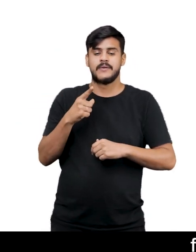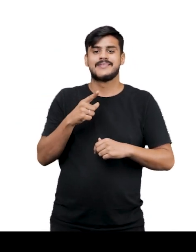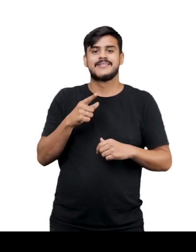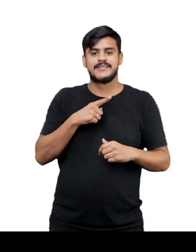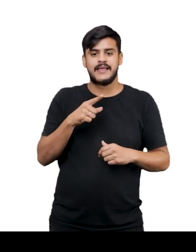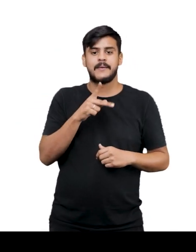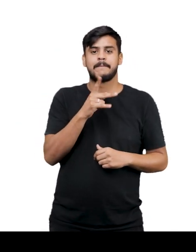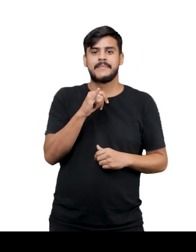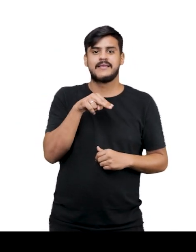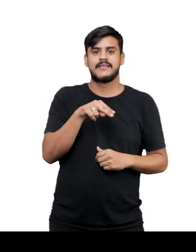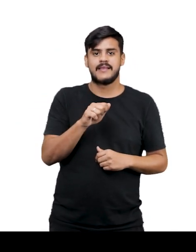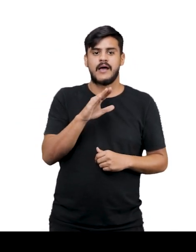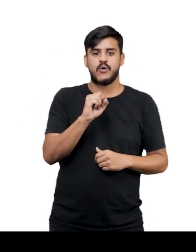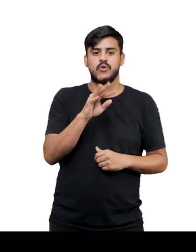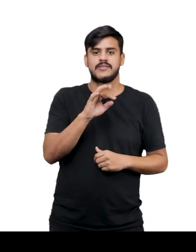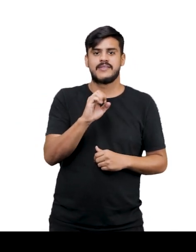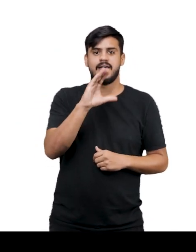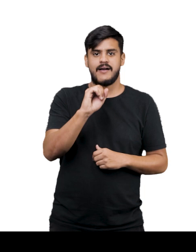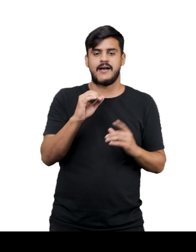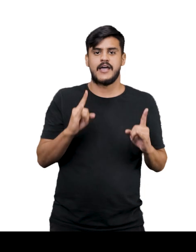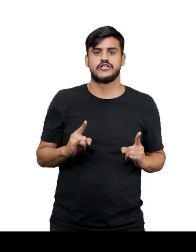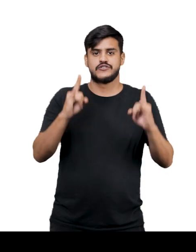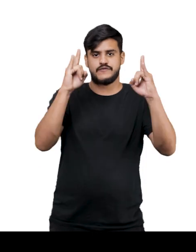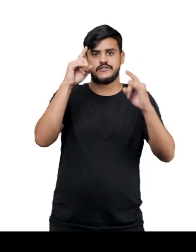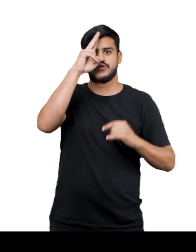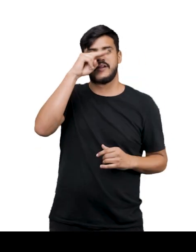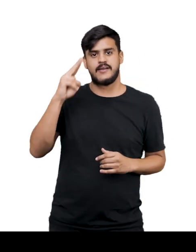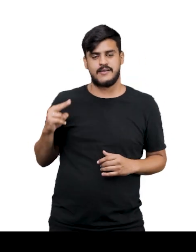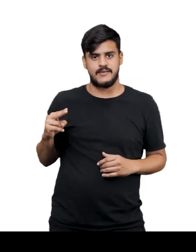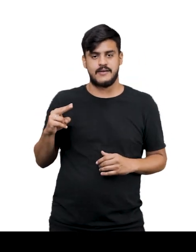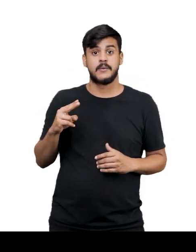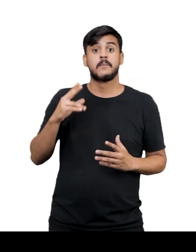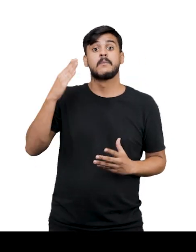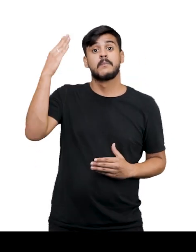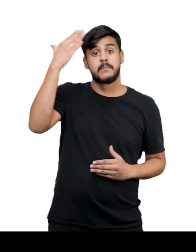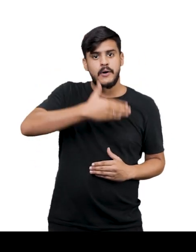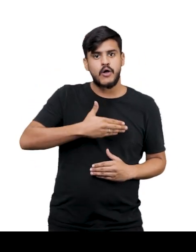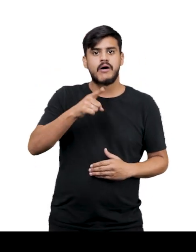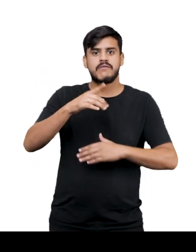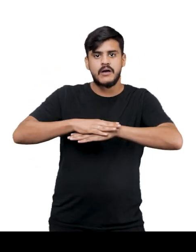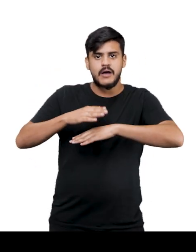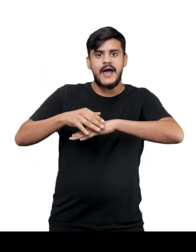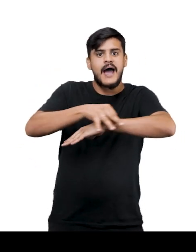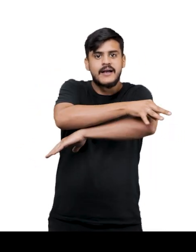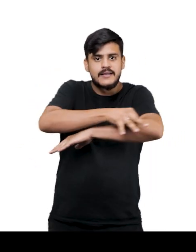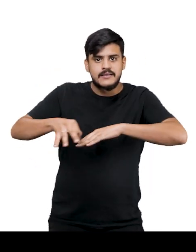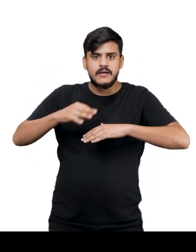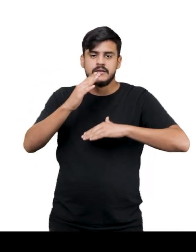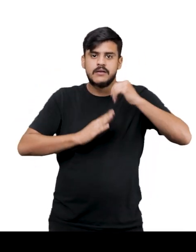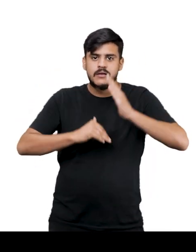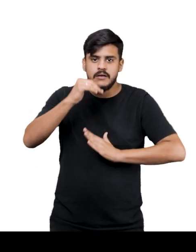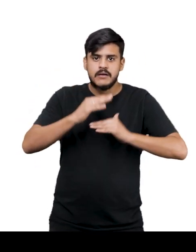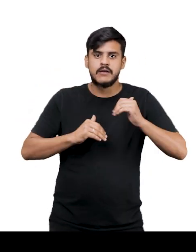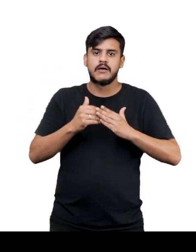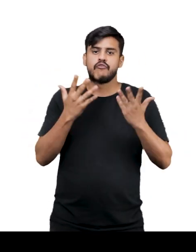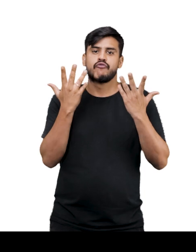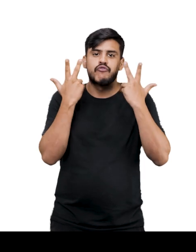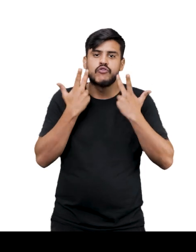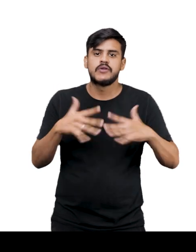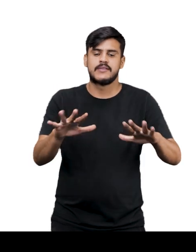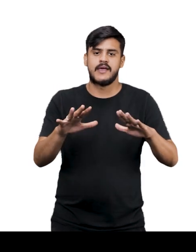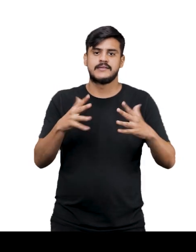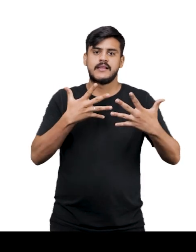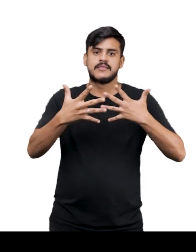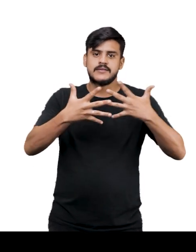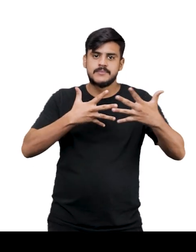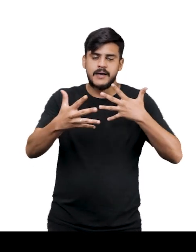preto e branco da pinacoteca do segundo andar do edifício Lina, mostrando como a arquiteta aplicou princípios